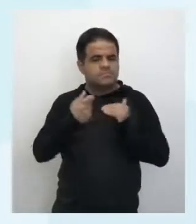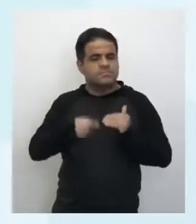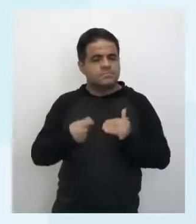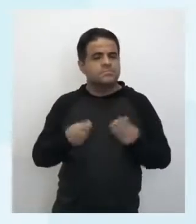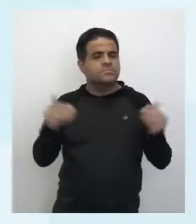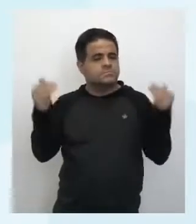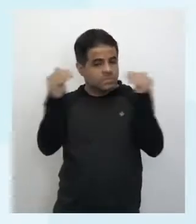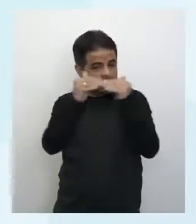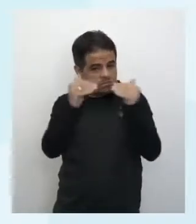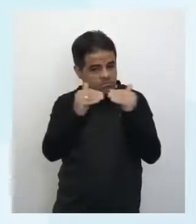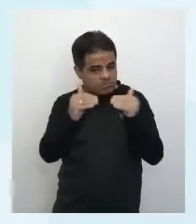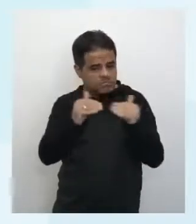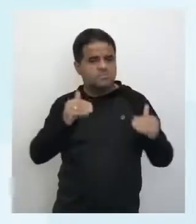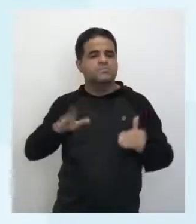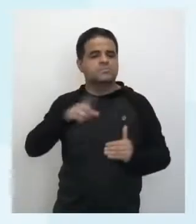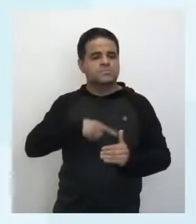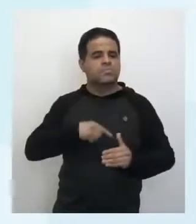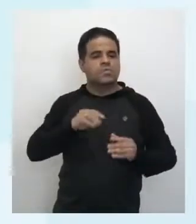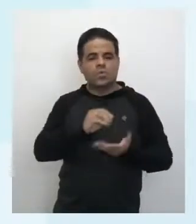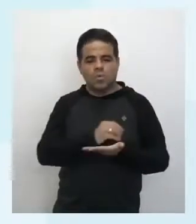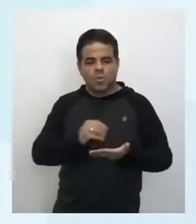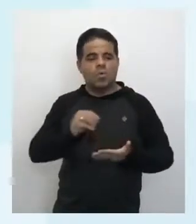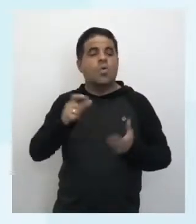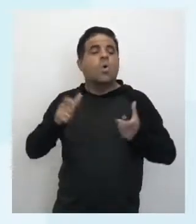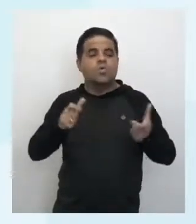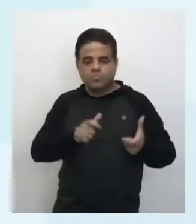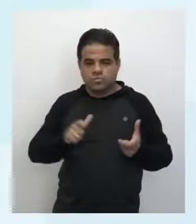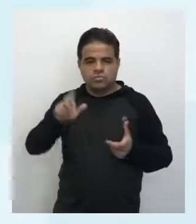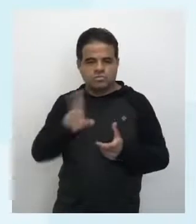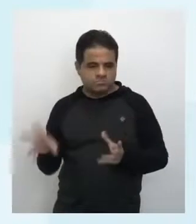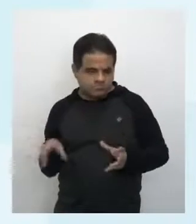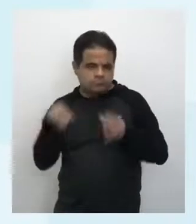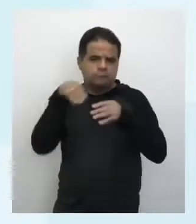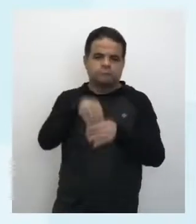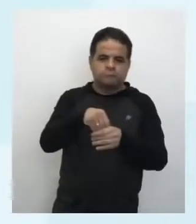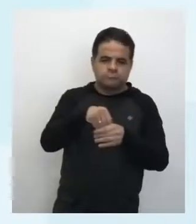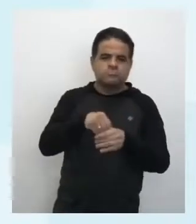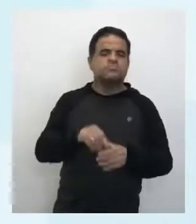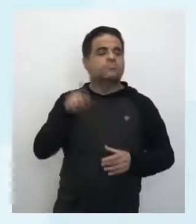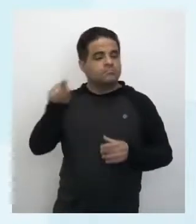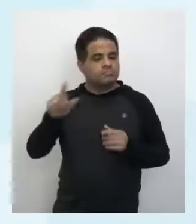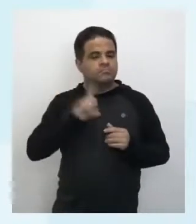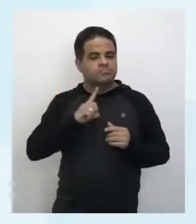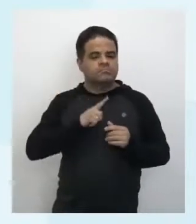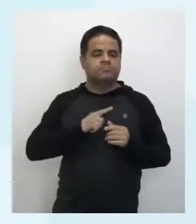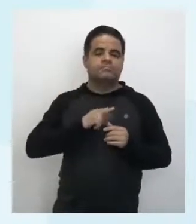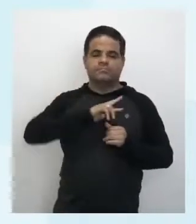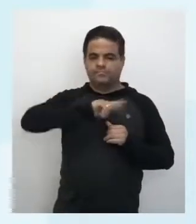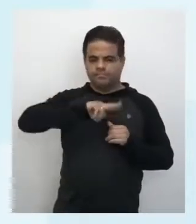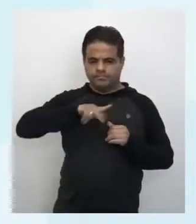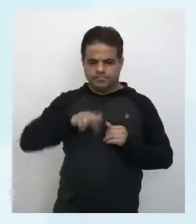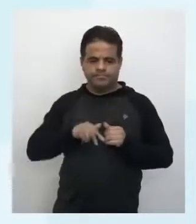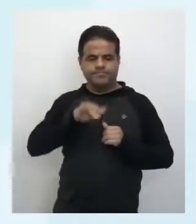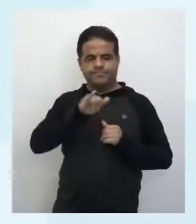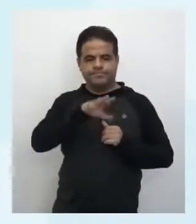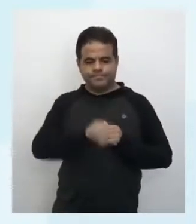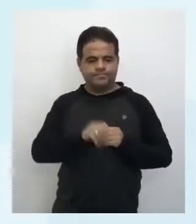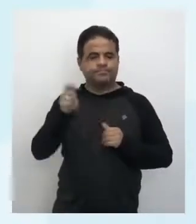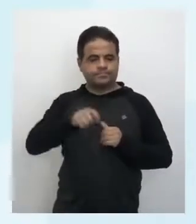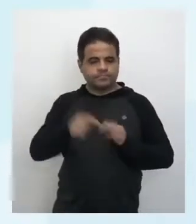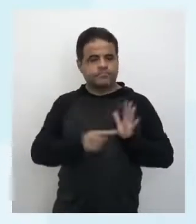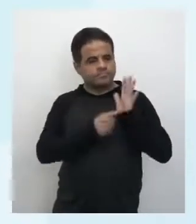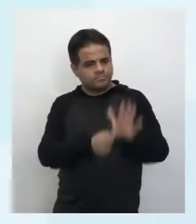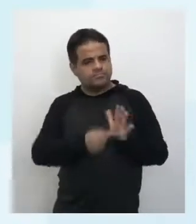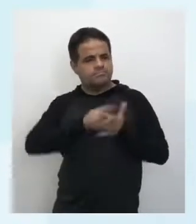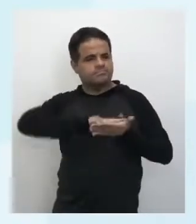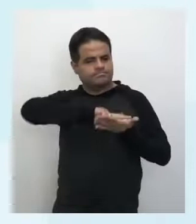ser compatível com o organismo e onde ele vai ser implantado. Sim. E nesse caso, muitos dos biomateriais apresentam